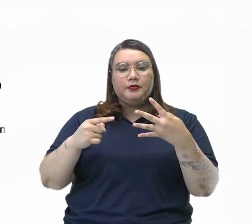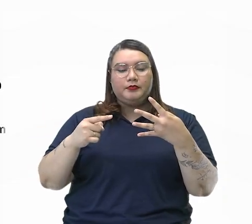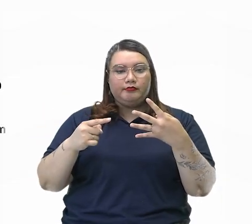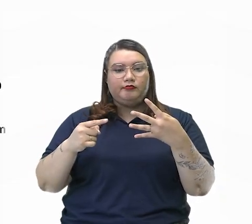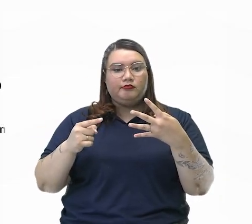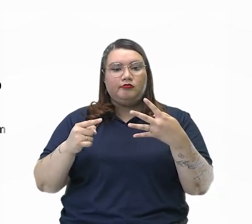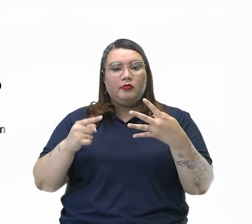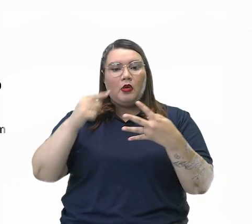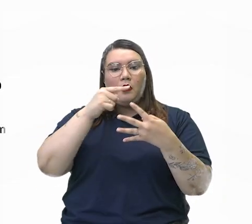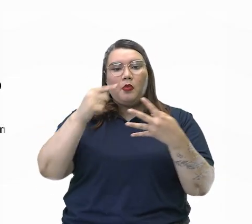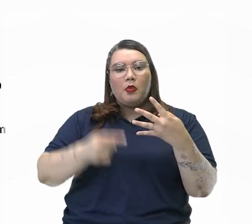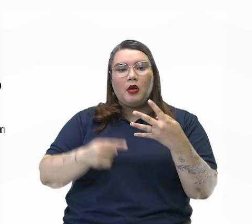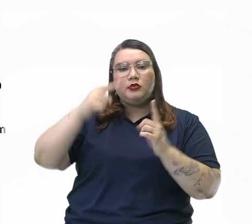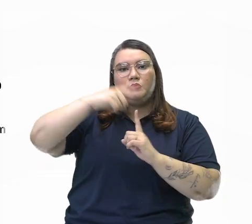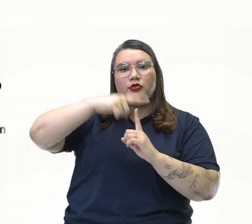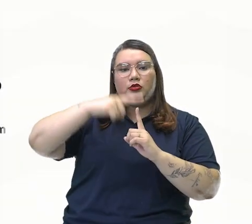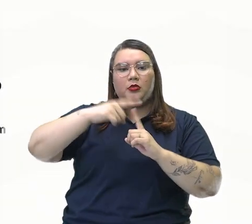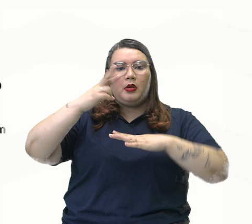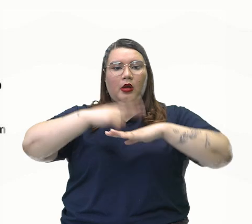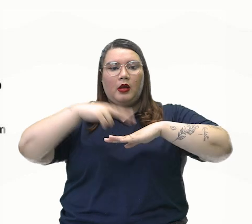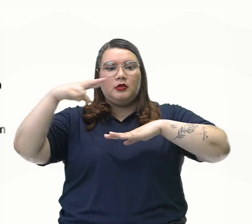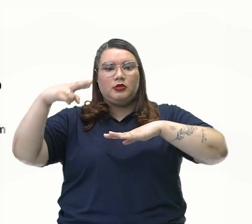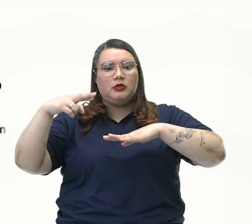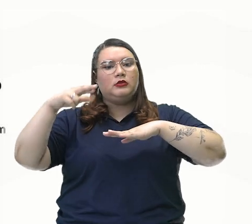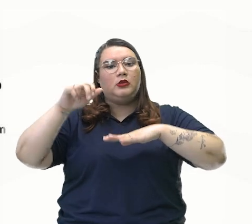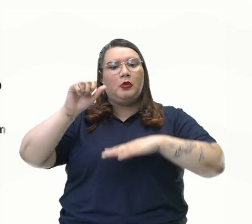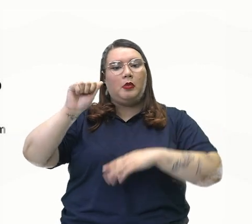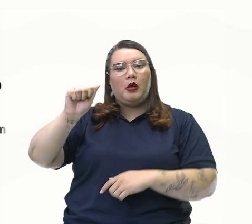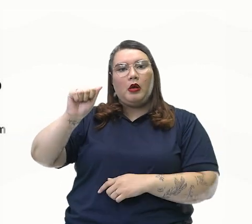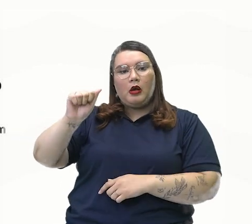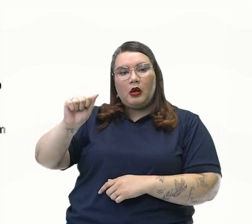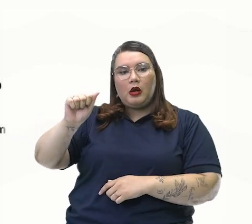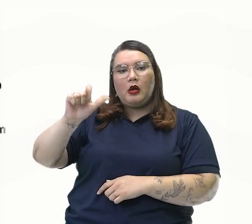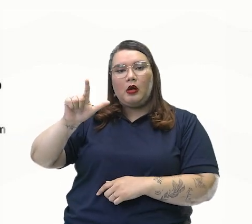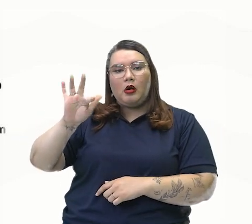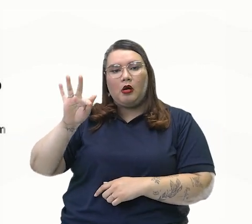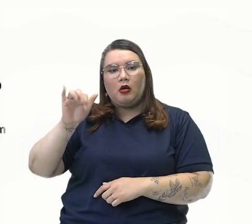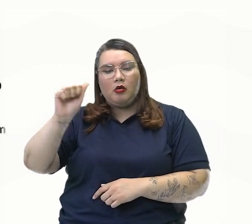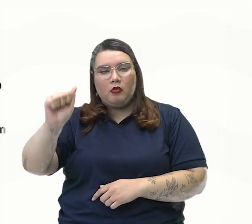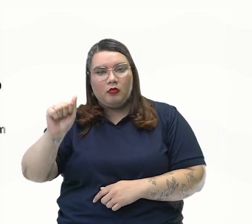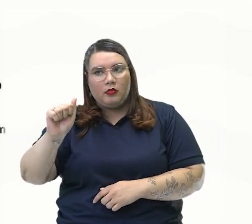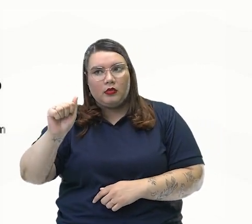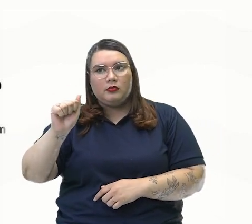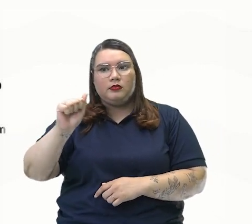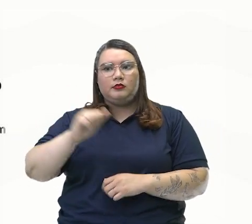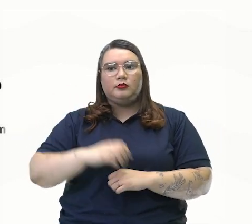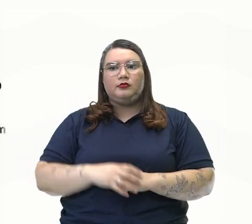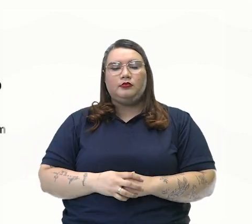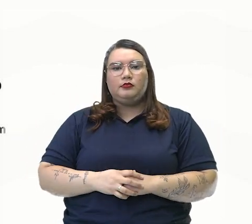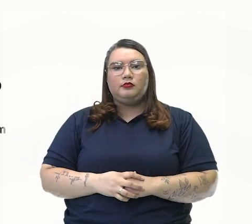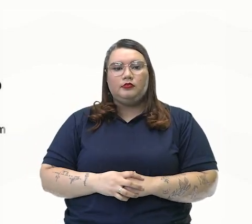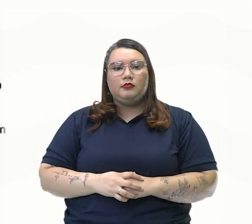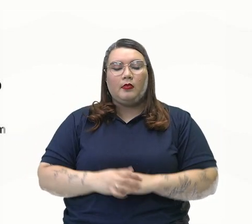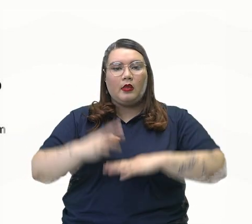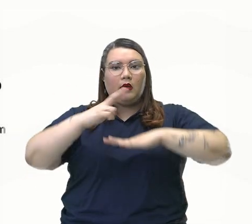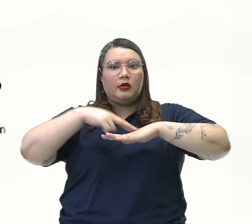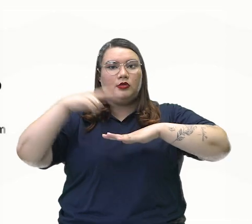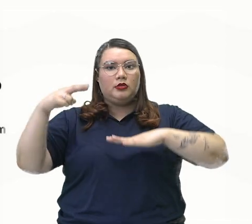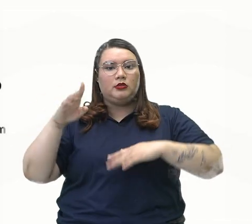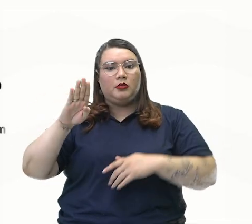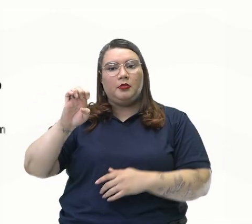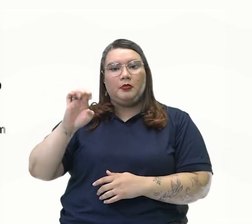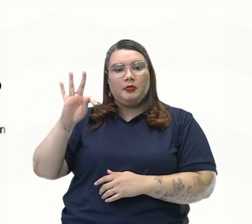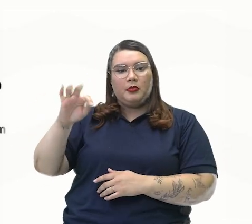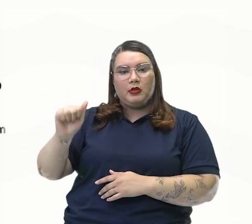situações. Nelas, você tem a radiação alfa, eu tenho, nesse caso aí, a radiação alfa,